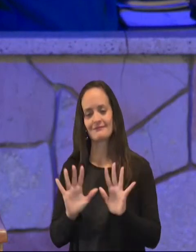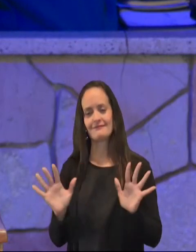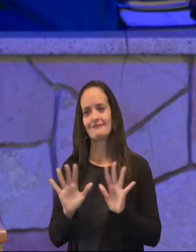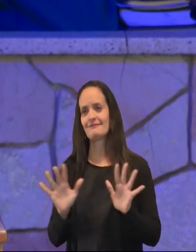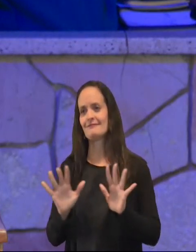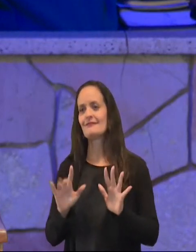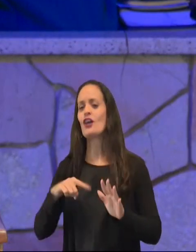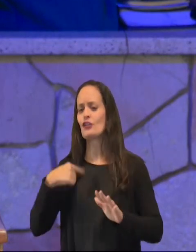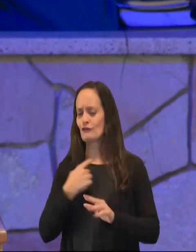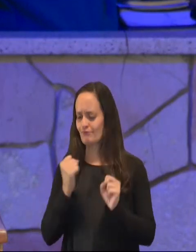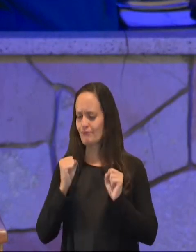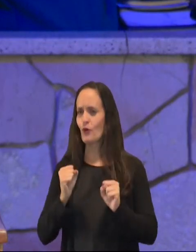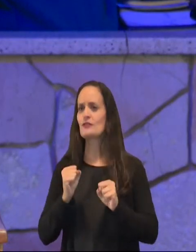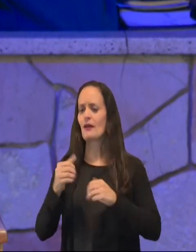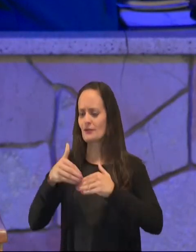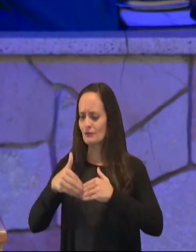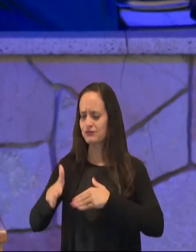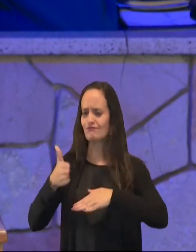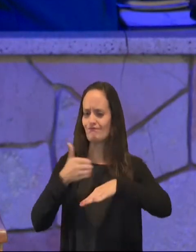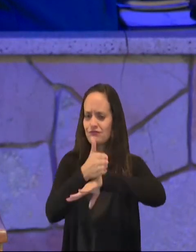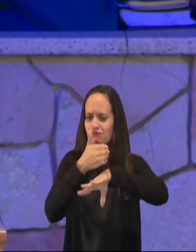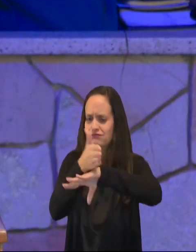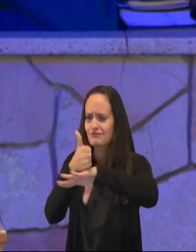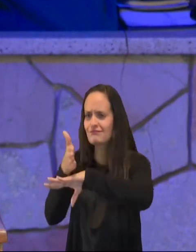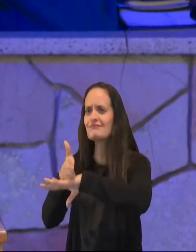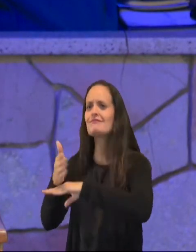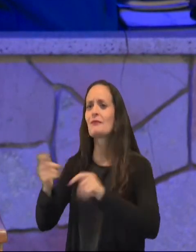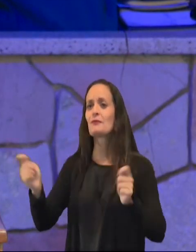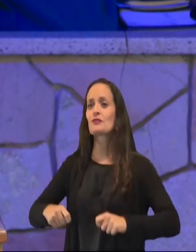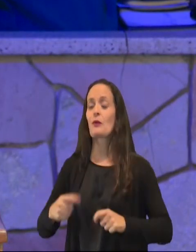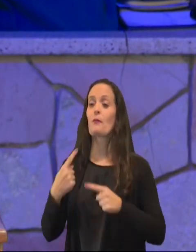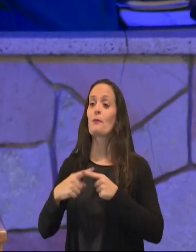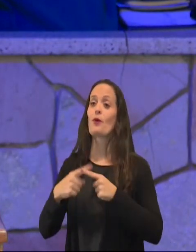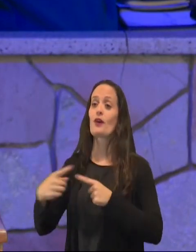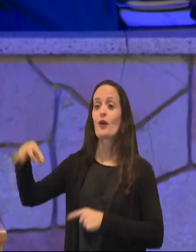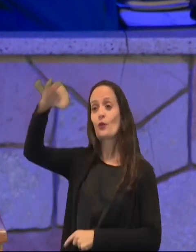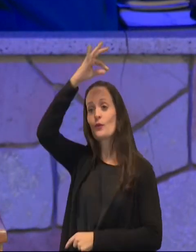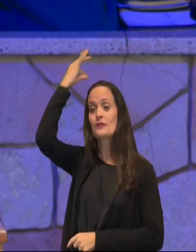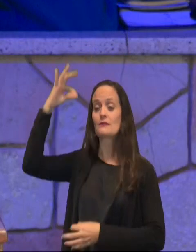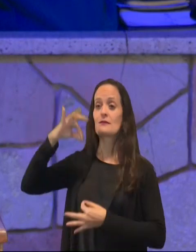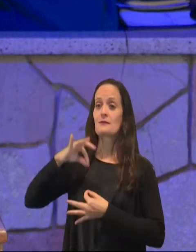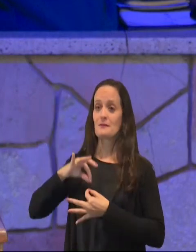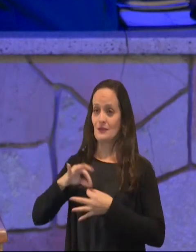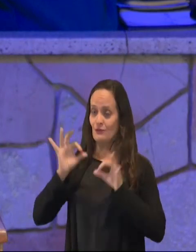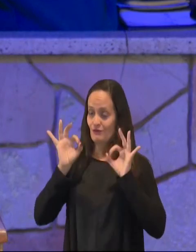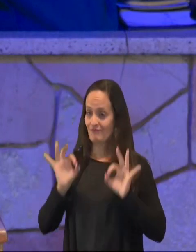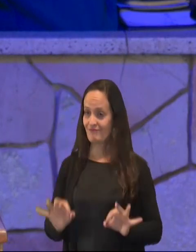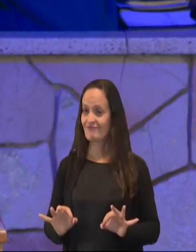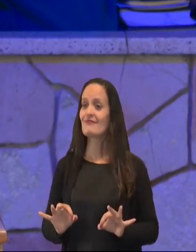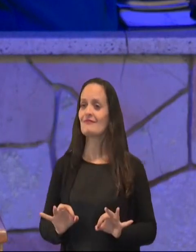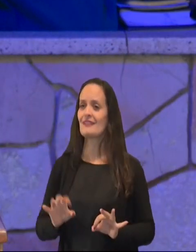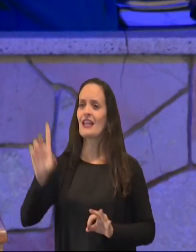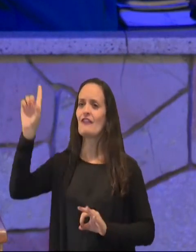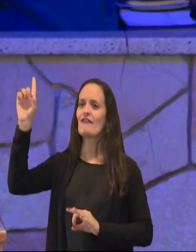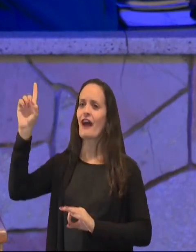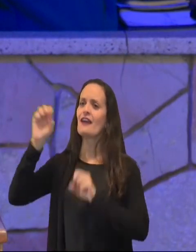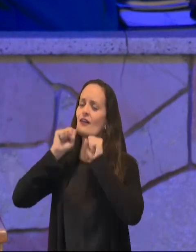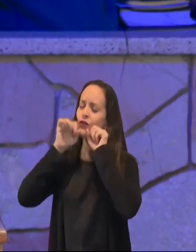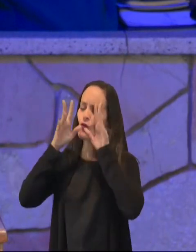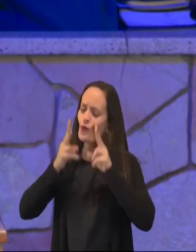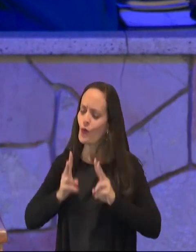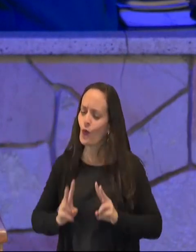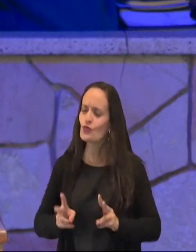assim nós podemos avançar, porque o Espírito Santo de Deus, o guia da igreja, vai continuar nos abençoando,